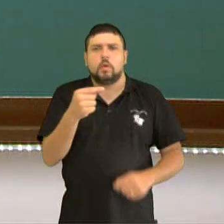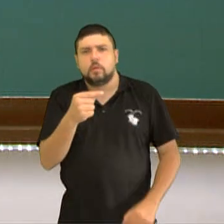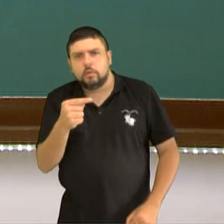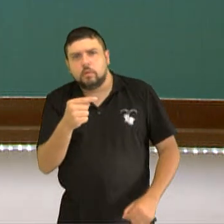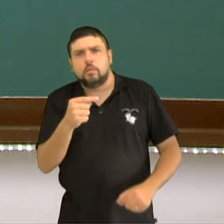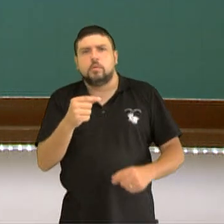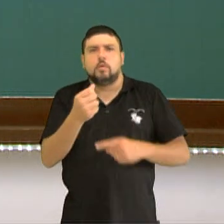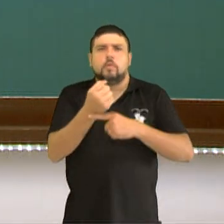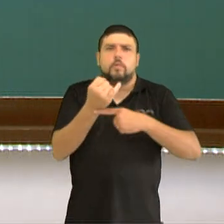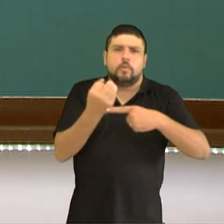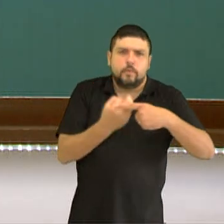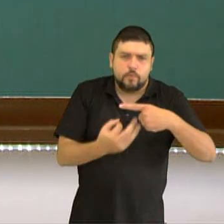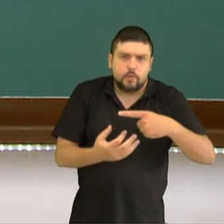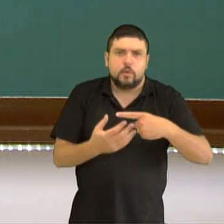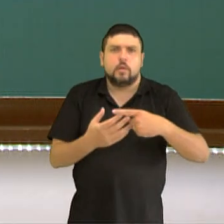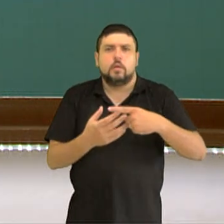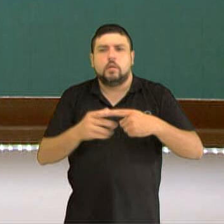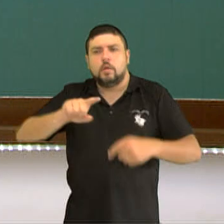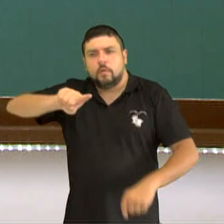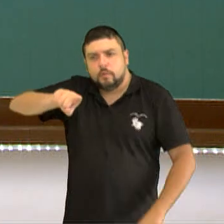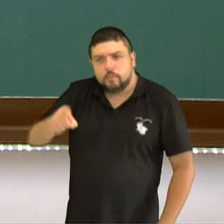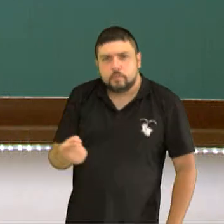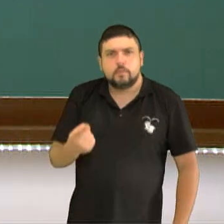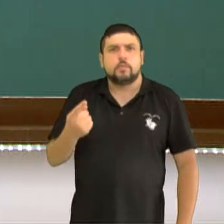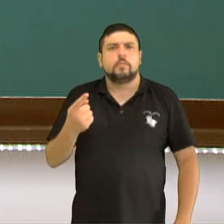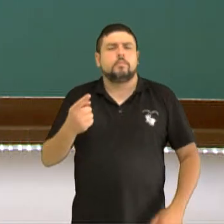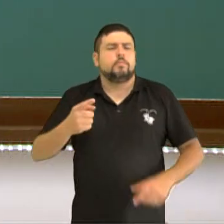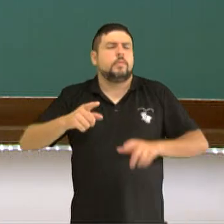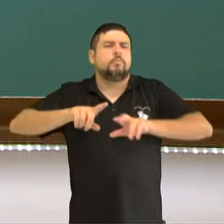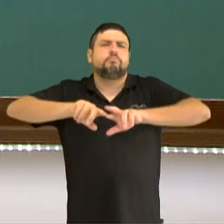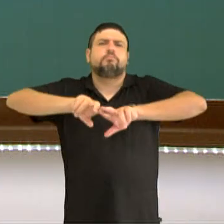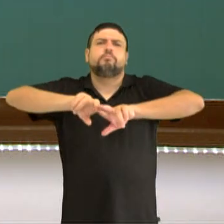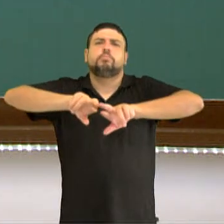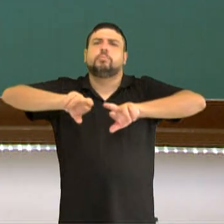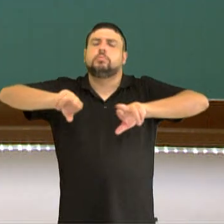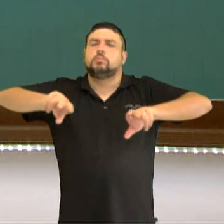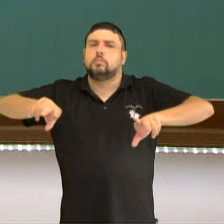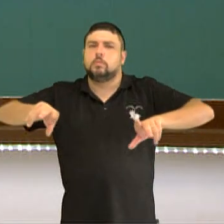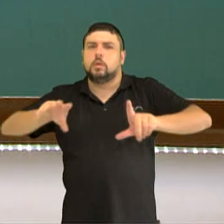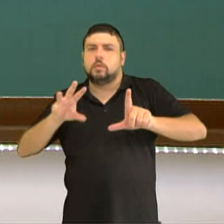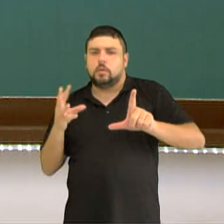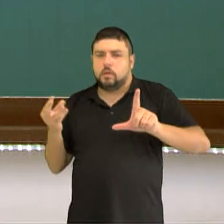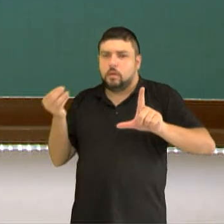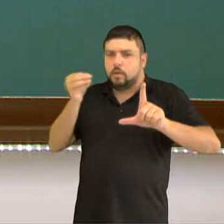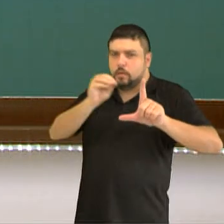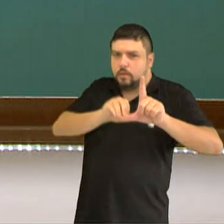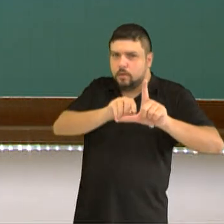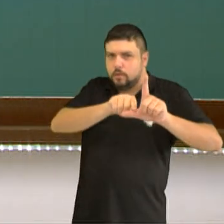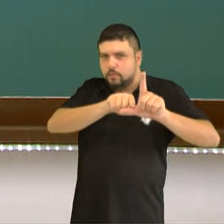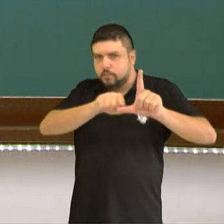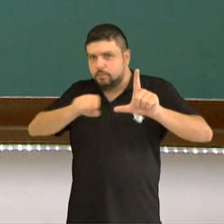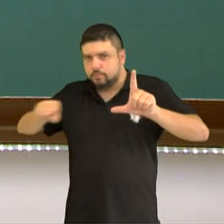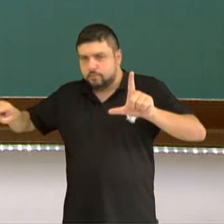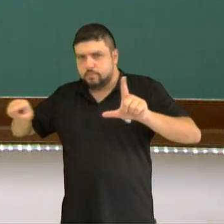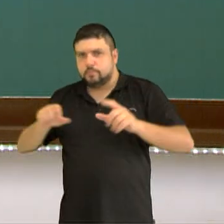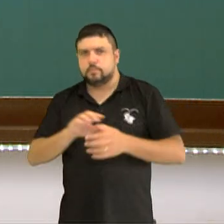frações, racionais, irracionais. Cada um tem o seu lugarzinho ali na reta numérica.